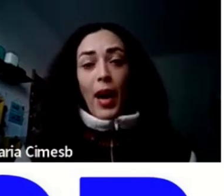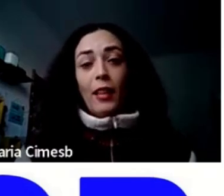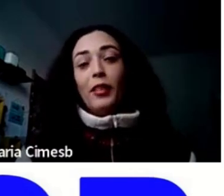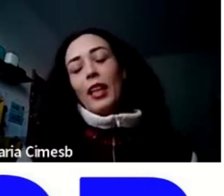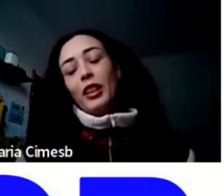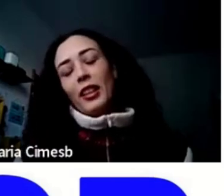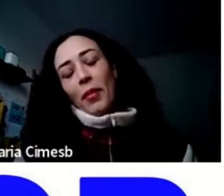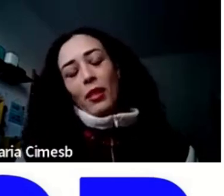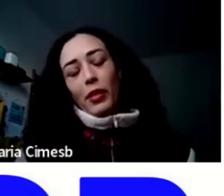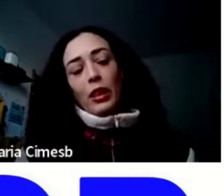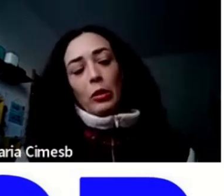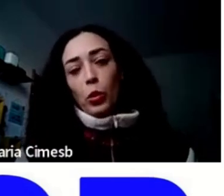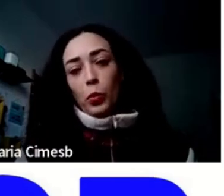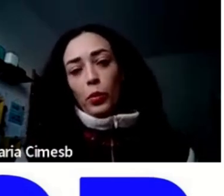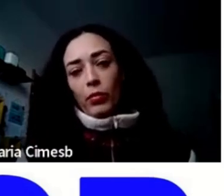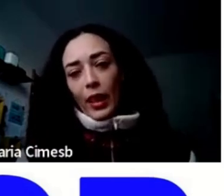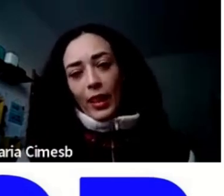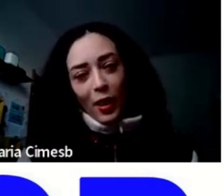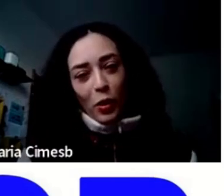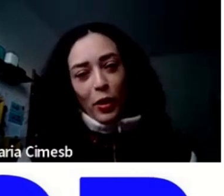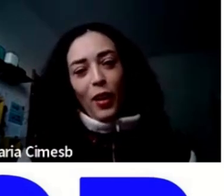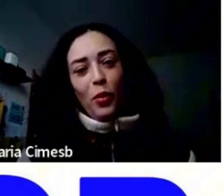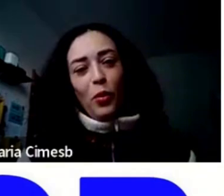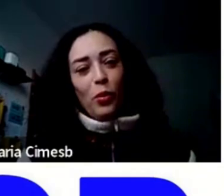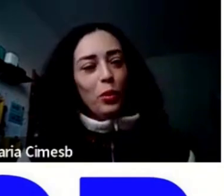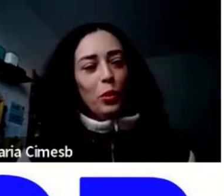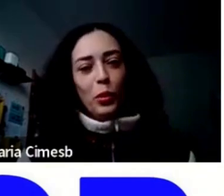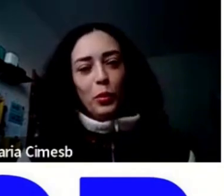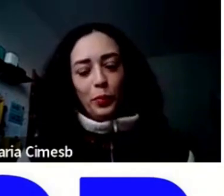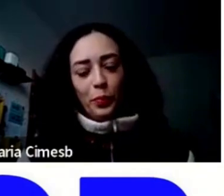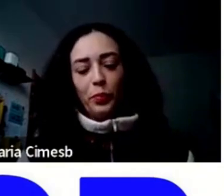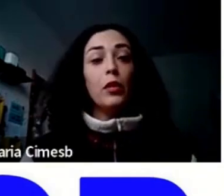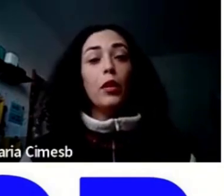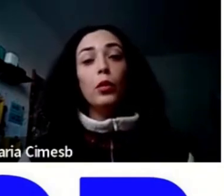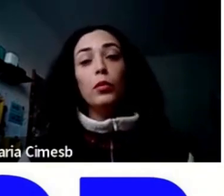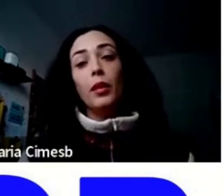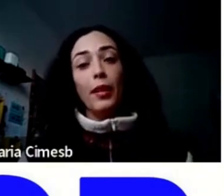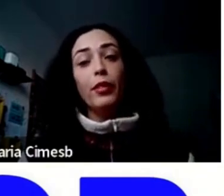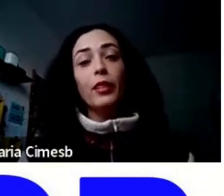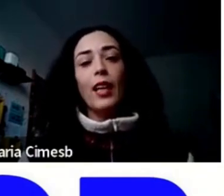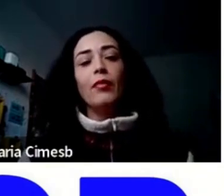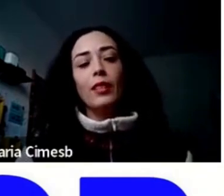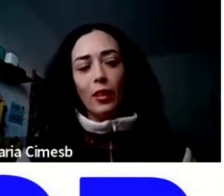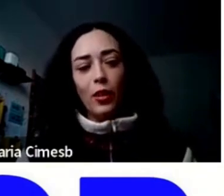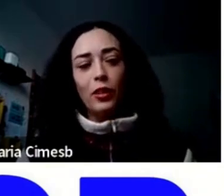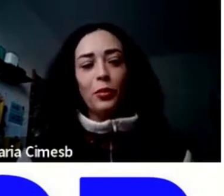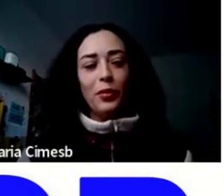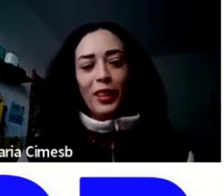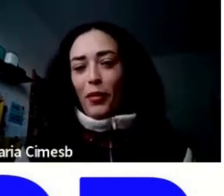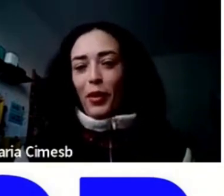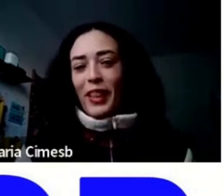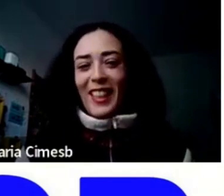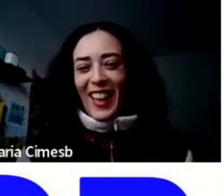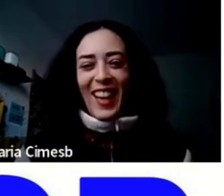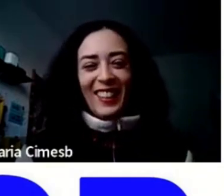apresentar trabalho. Aí tinha trabalho em grupo. Ninguém queria colocar o Júlio. Então eu também forçava assim, ó,